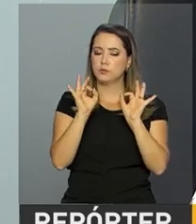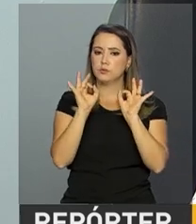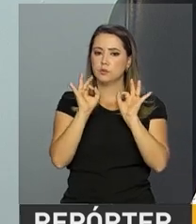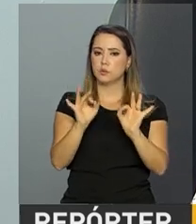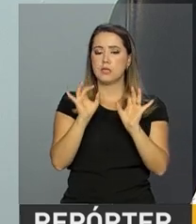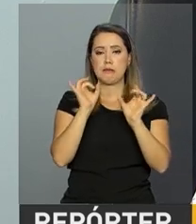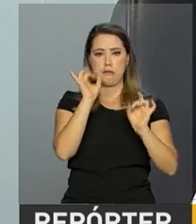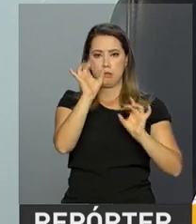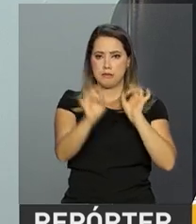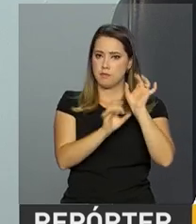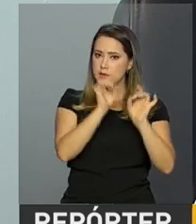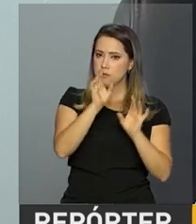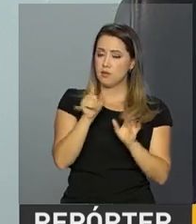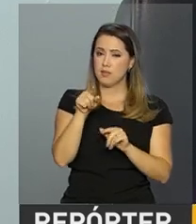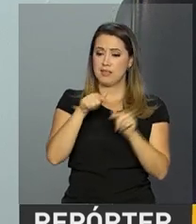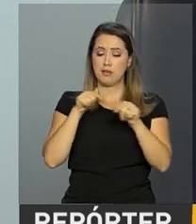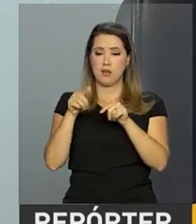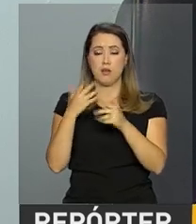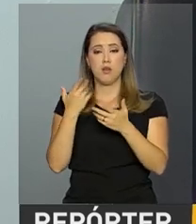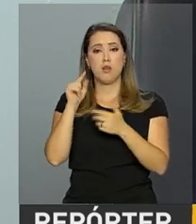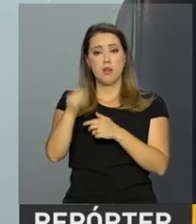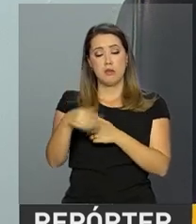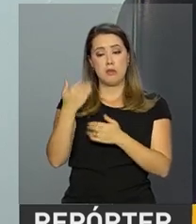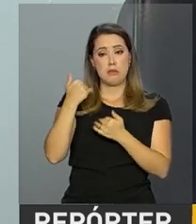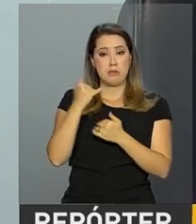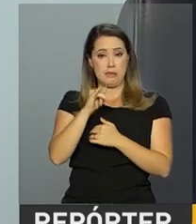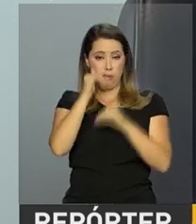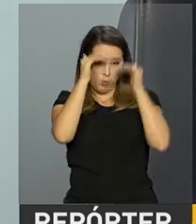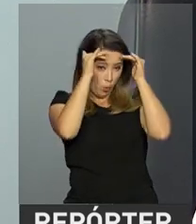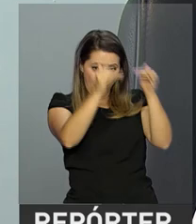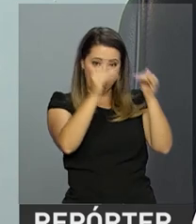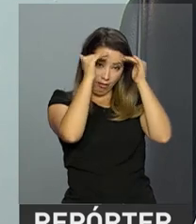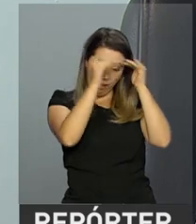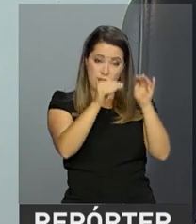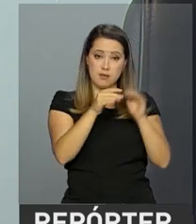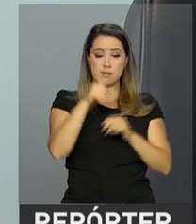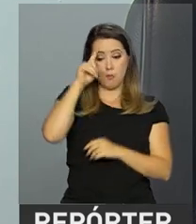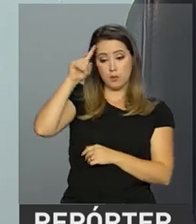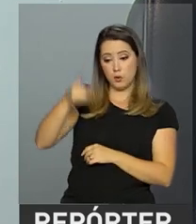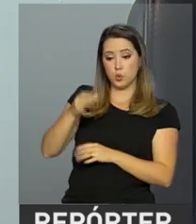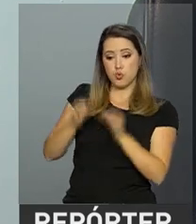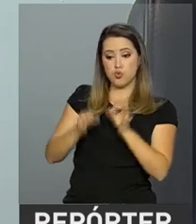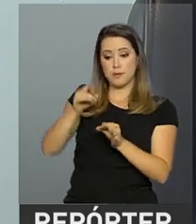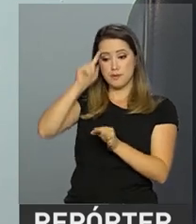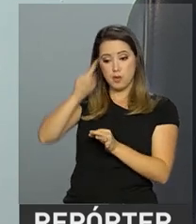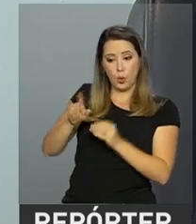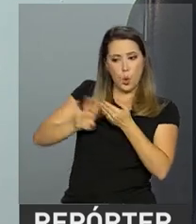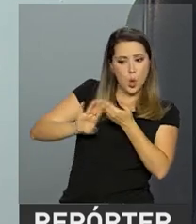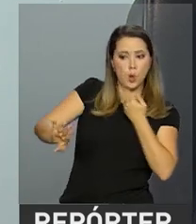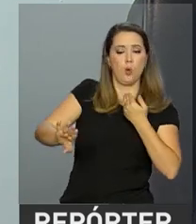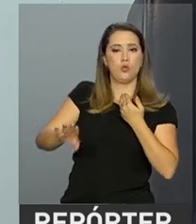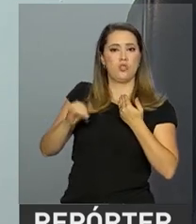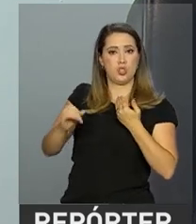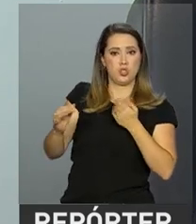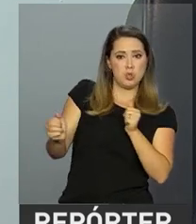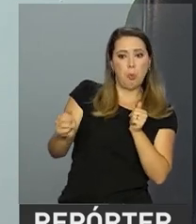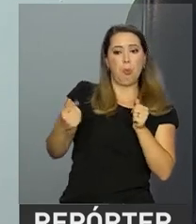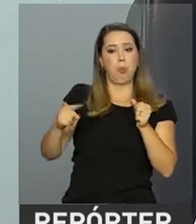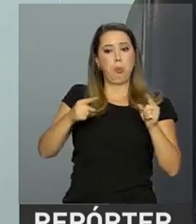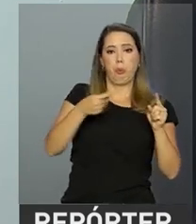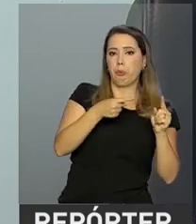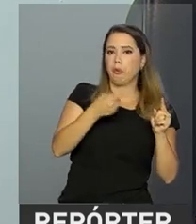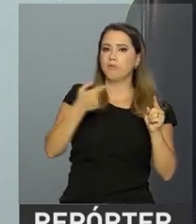especial essa atitude de descumpriram uma medida judicial que determinou medidas protetivas